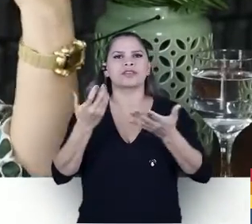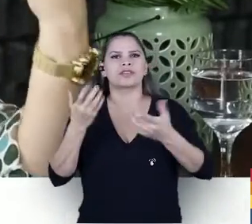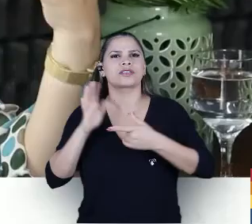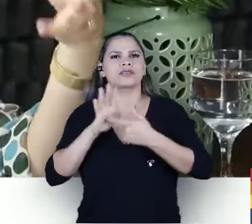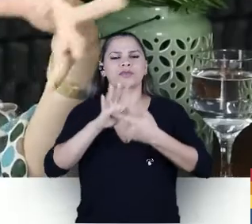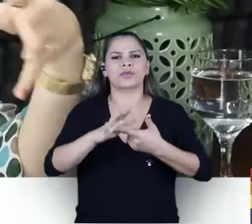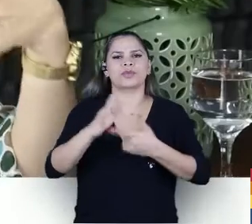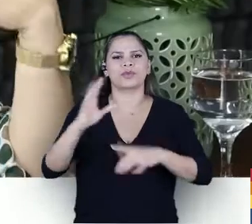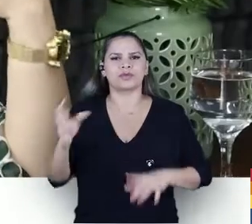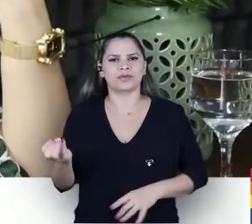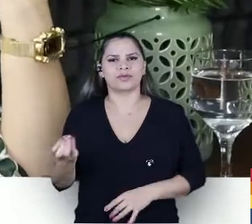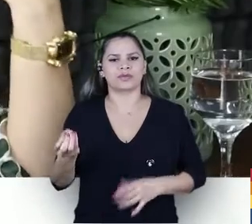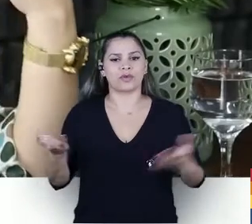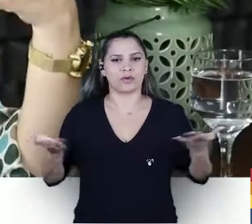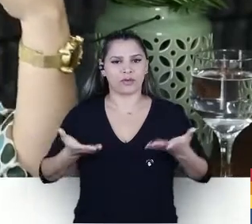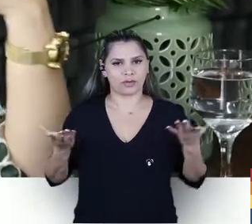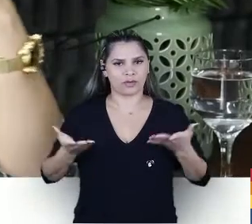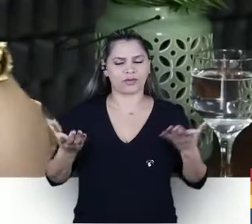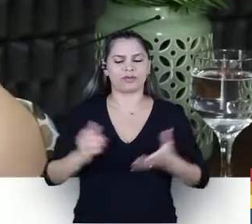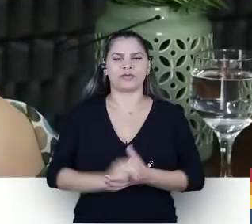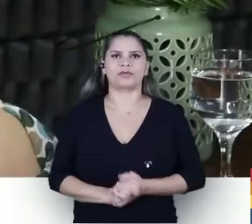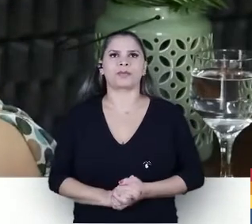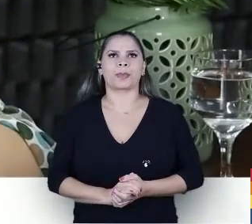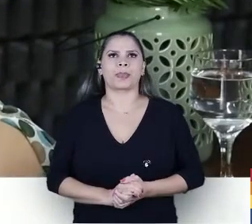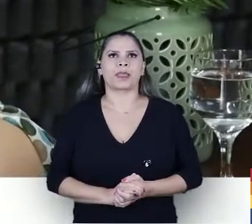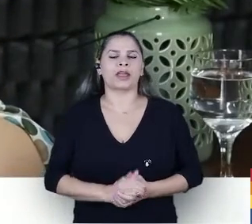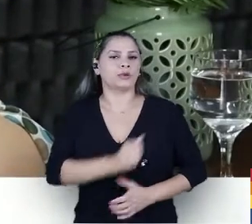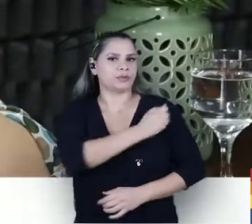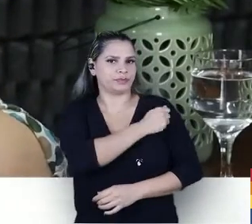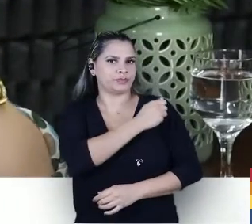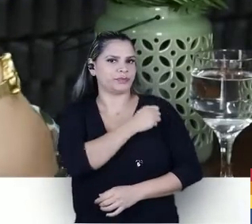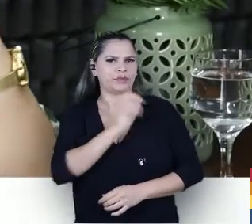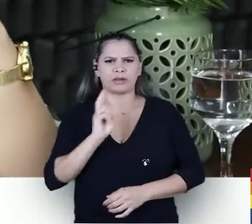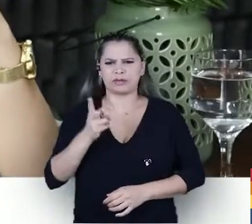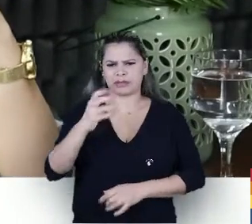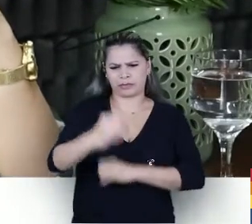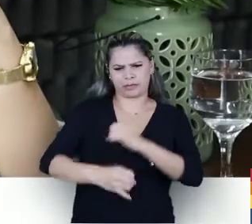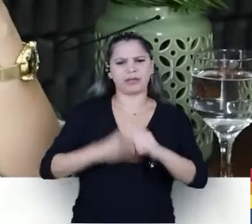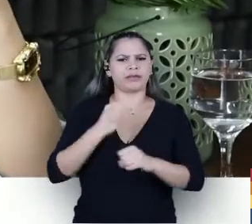como as manifestações artísticas e culturais se apresentam na contemporaneidade.